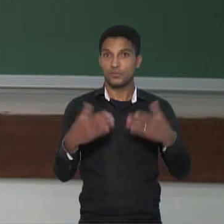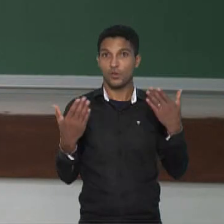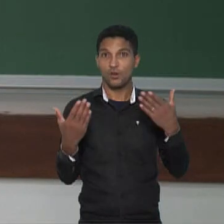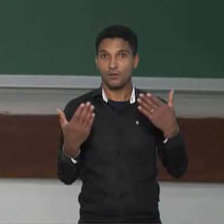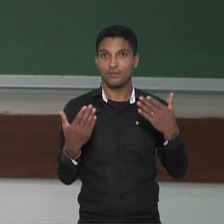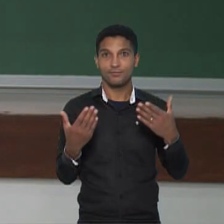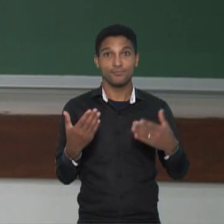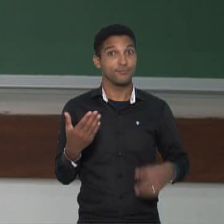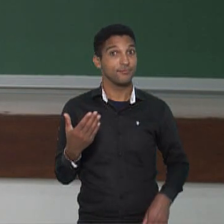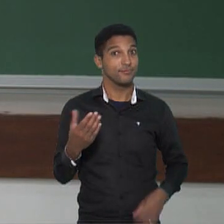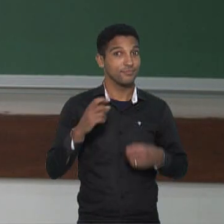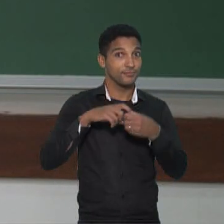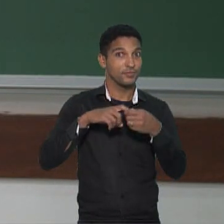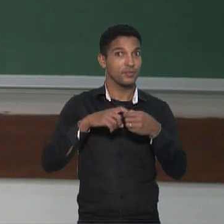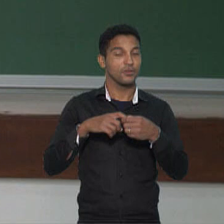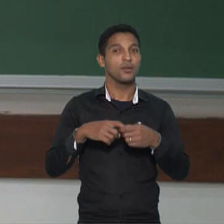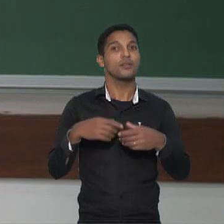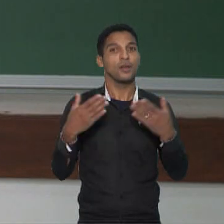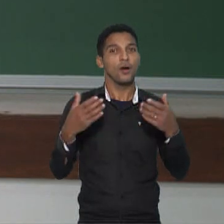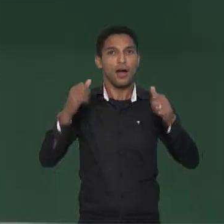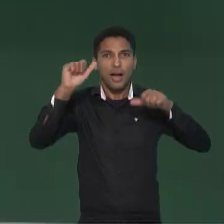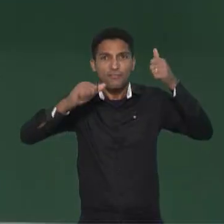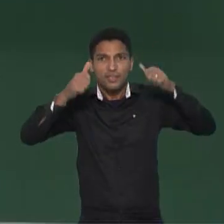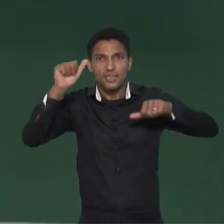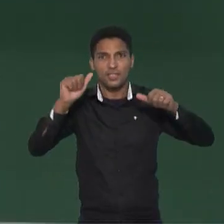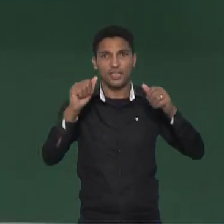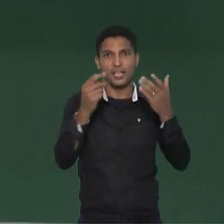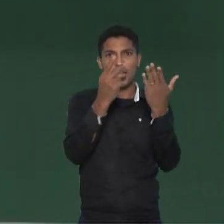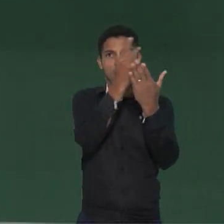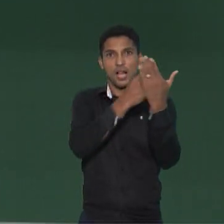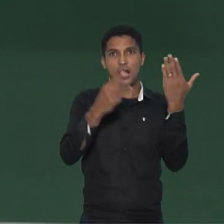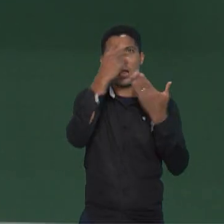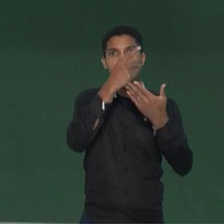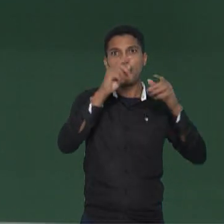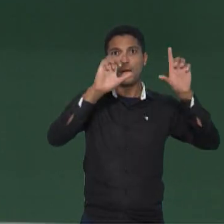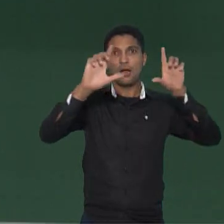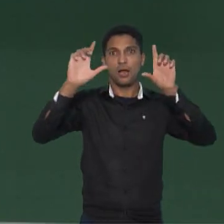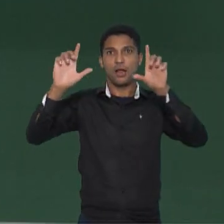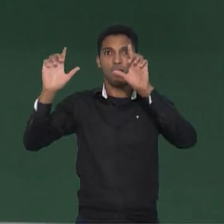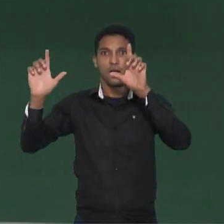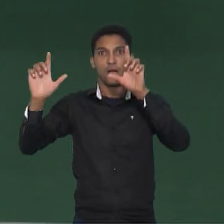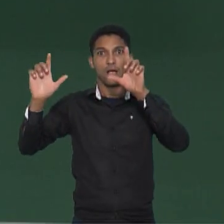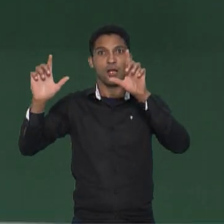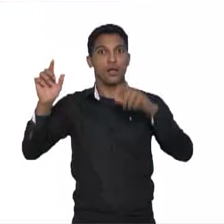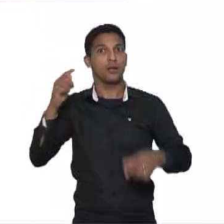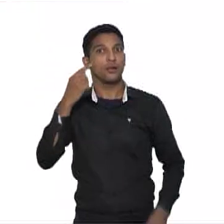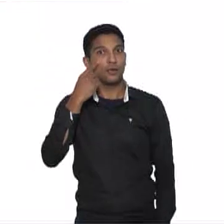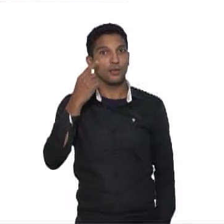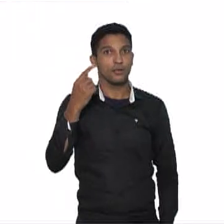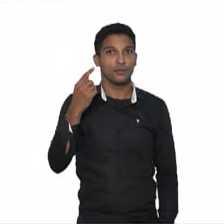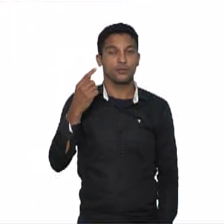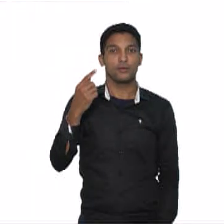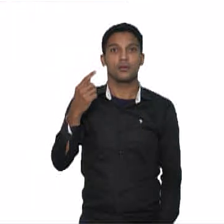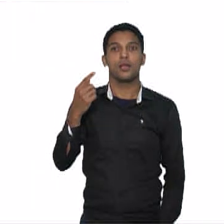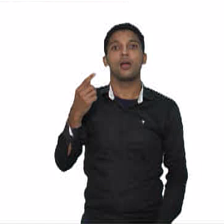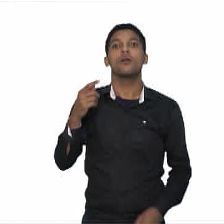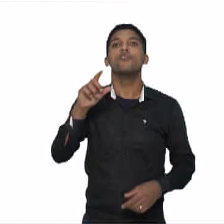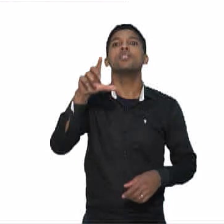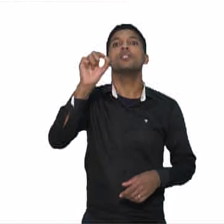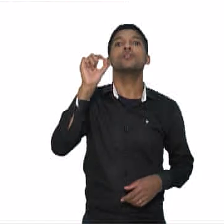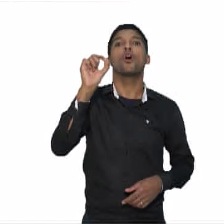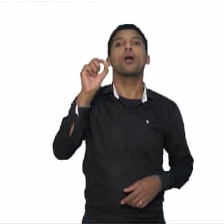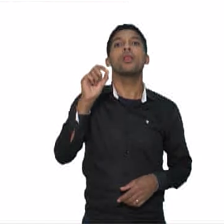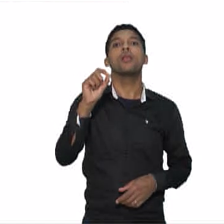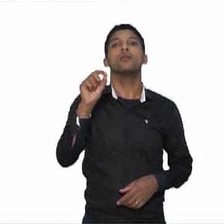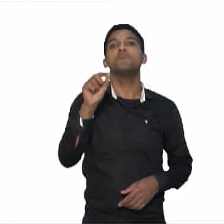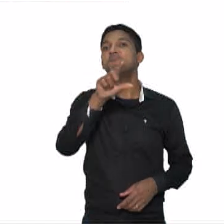Voltamos, pessoal, hoje, né, analisando bem obras, hoje mostrando bastante quadros para vocês. Então, eu deixei lá, escolha alguma das